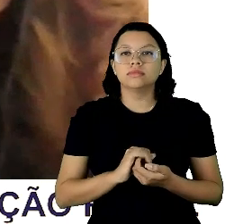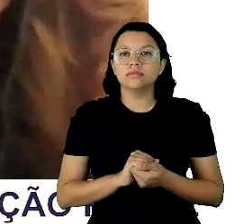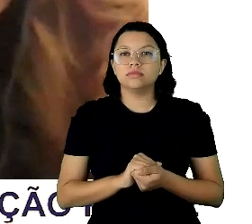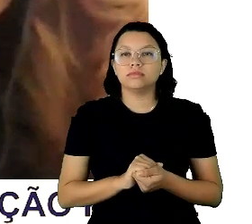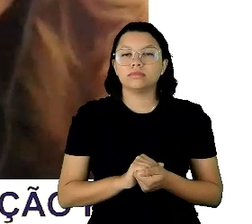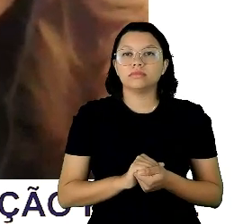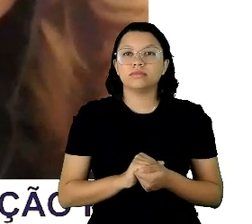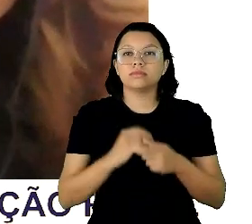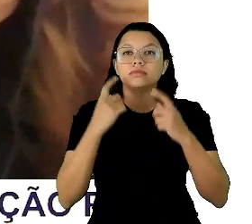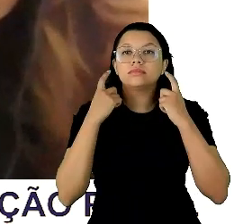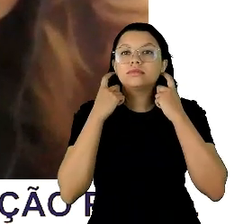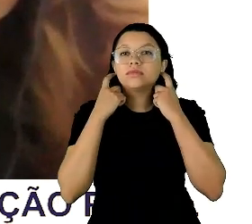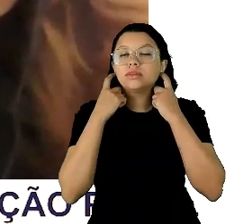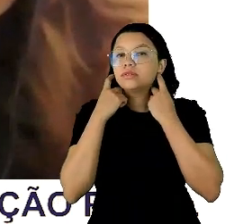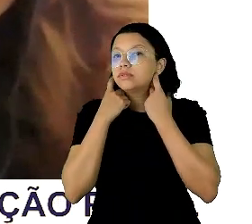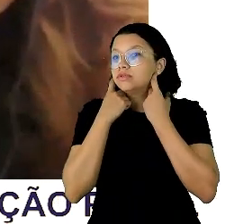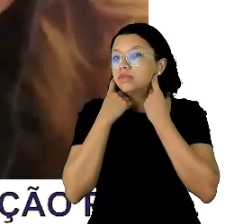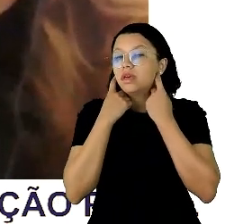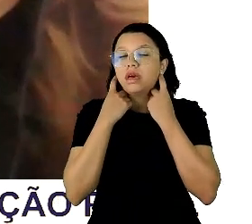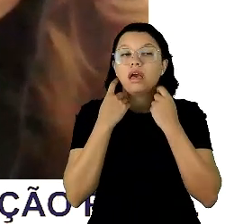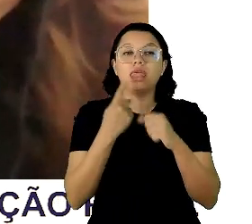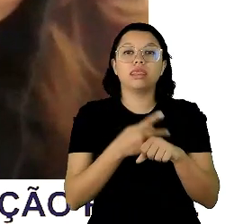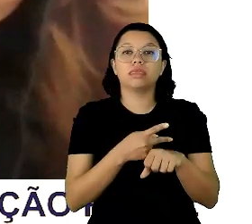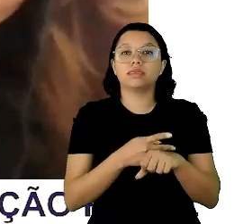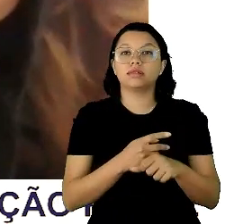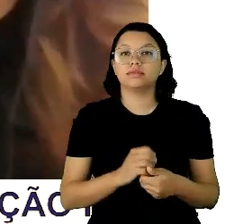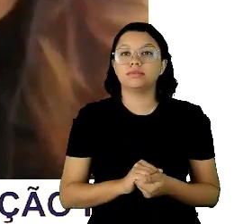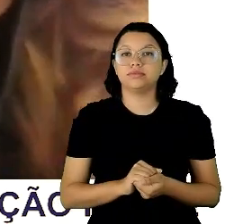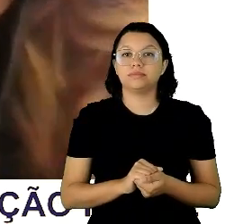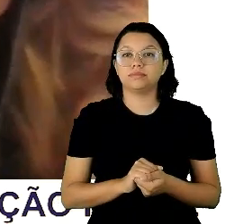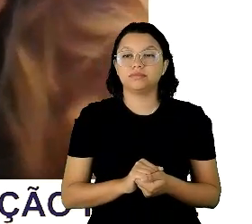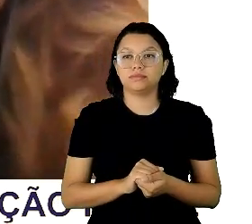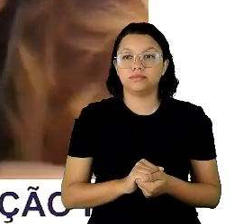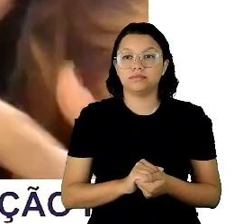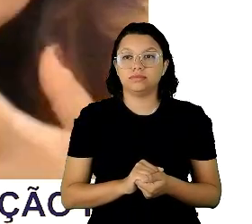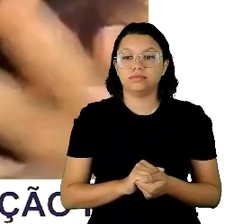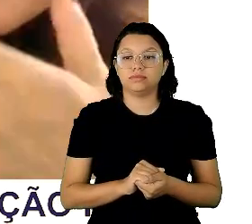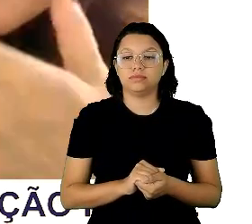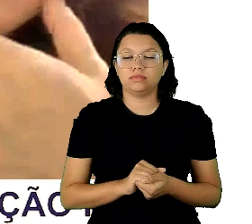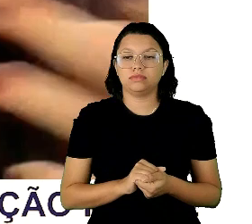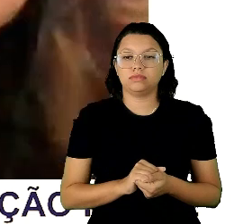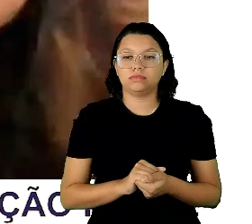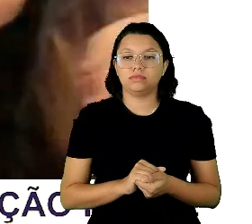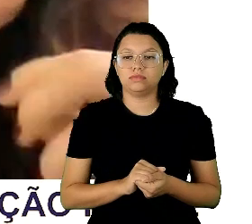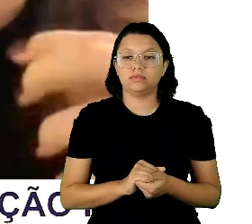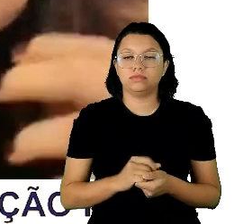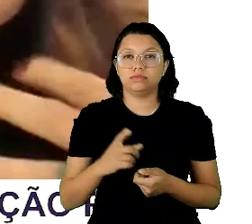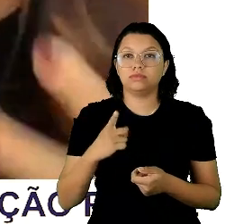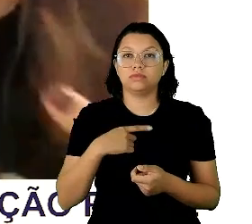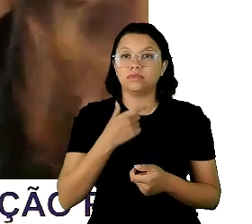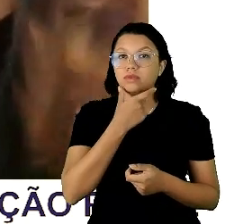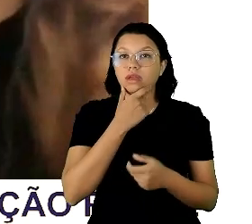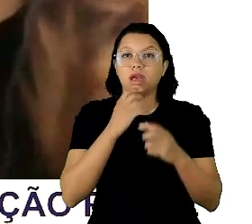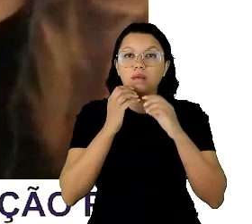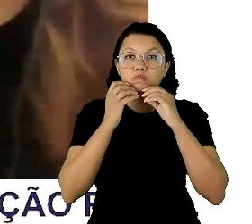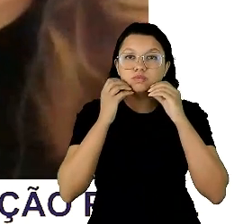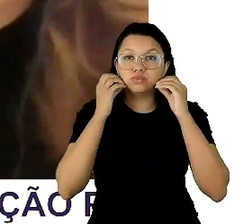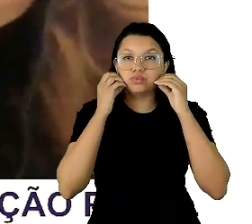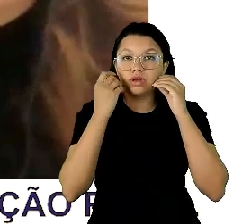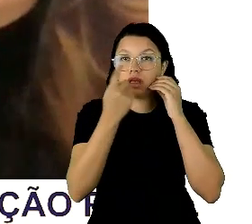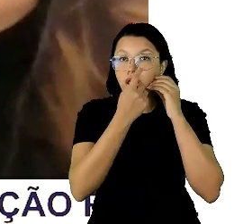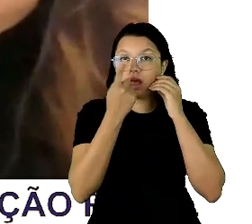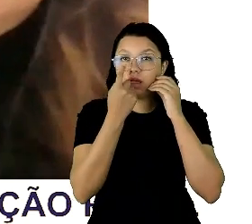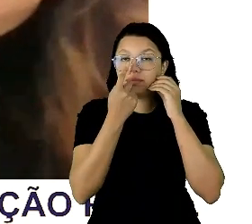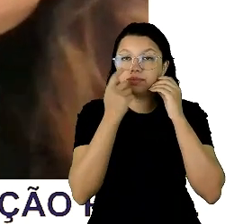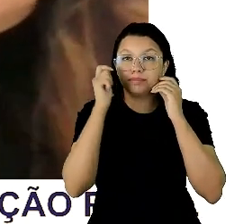brincos de argola prateados, tenho um maxilar largo, olhos pretos,